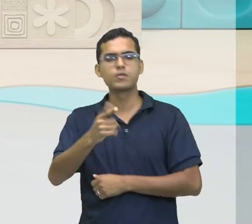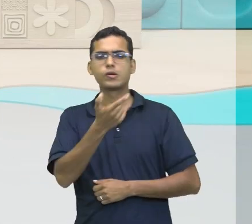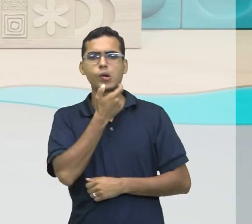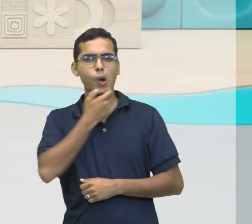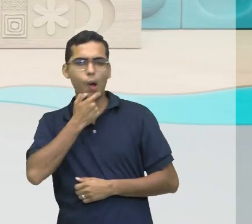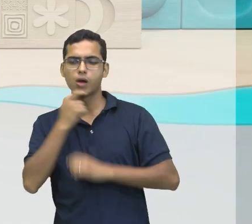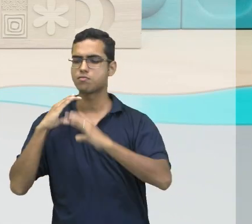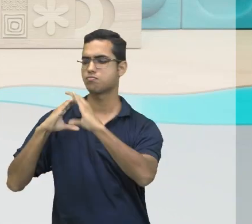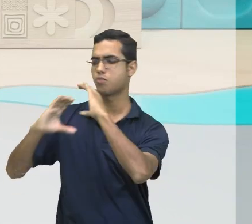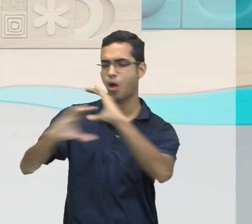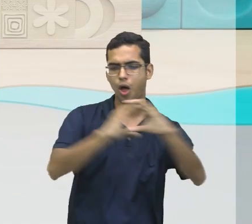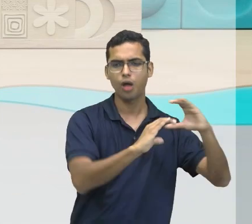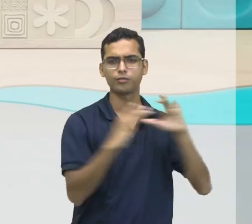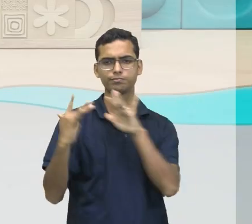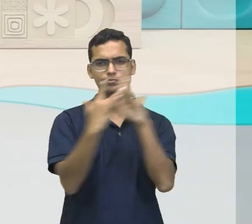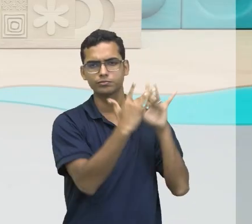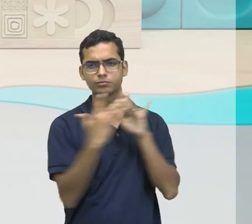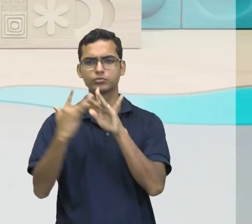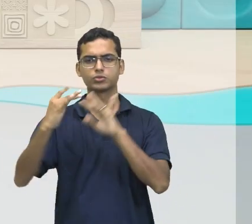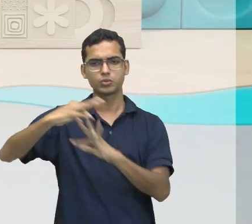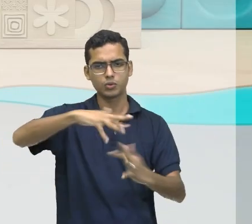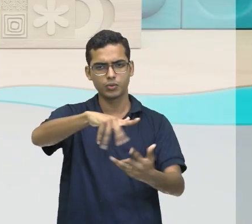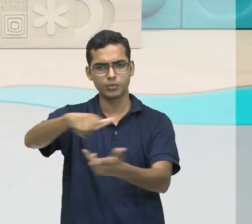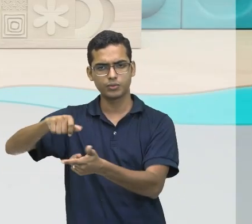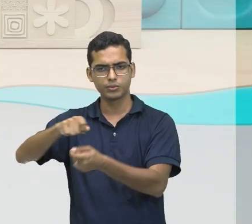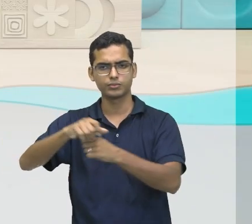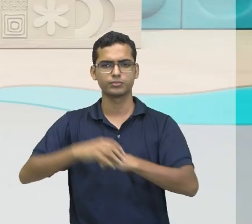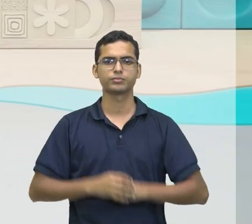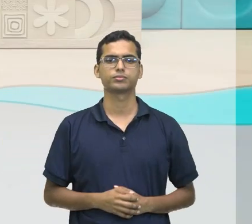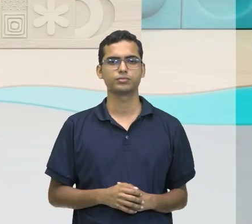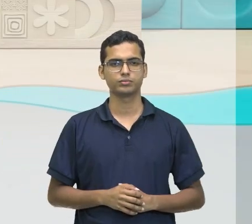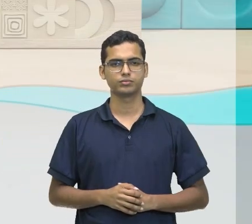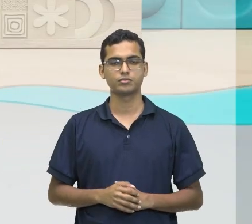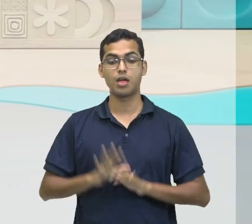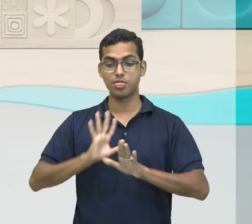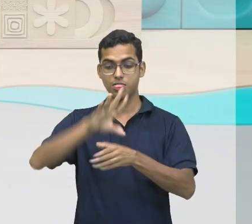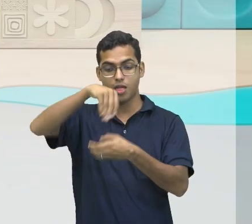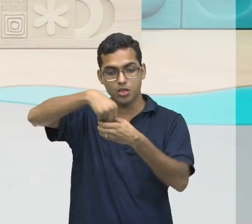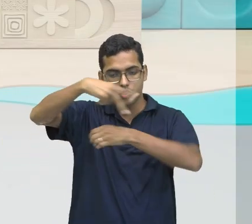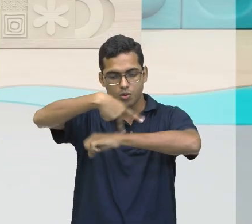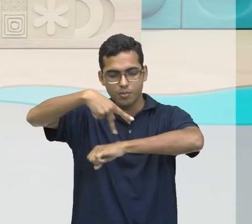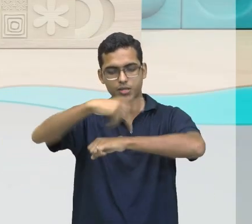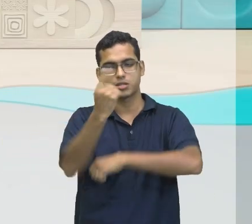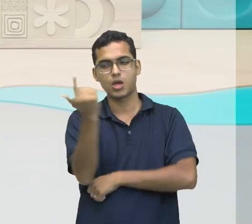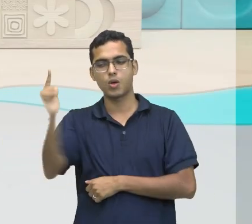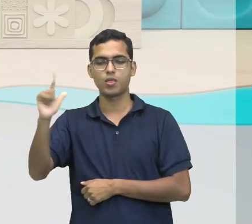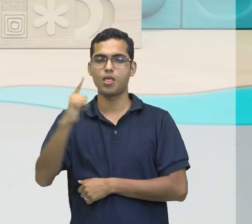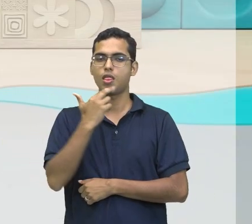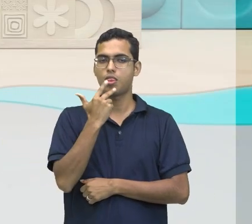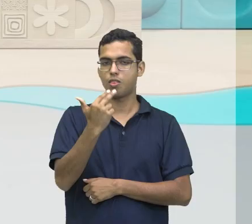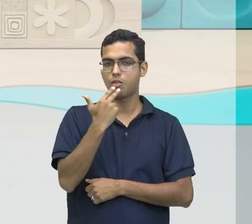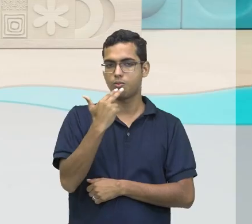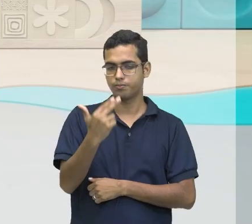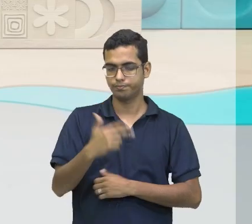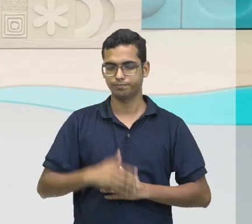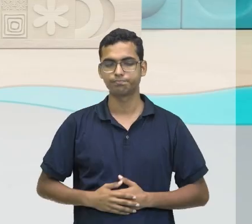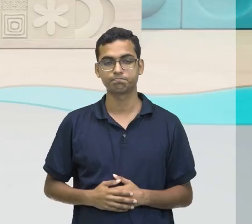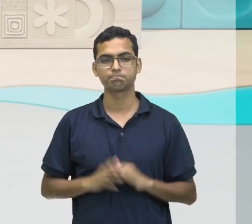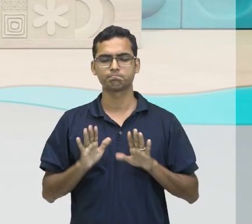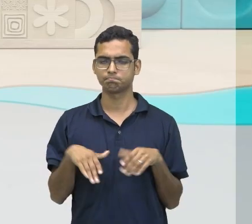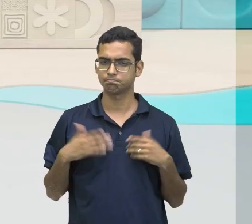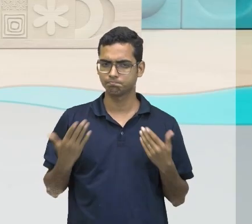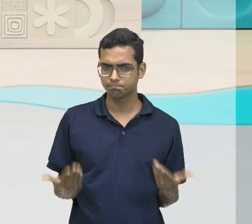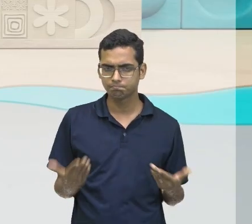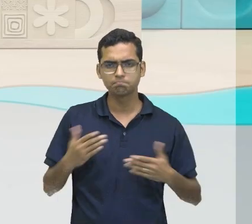que falam a língua inglesa para comunicação internacional, não para comunicação interna, tá certo? Então, esse círculo, ou esses círculos,